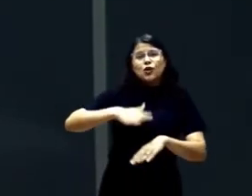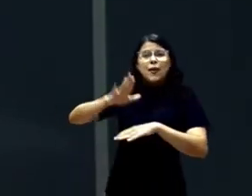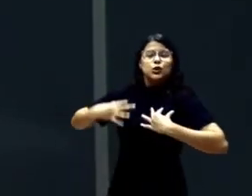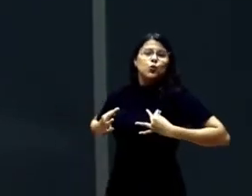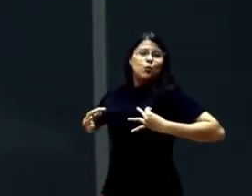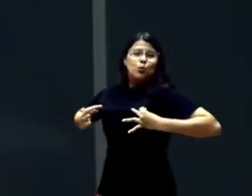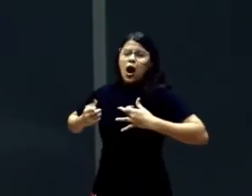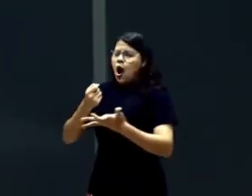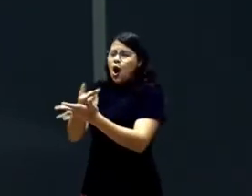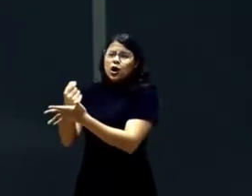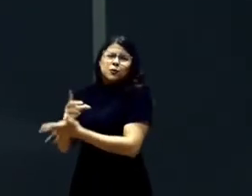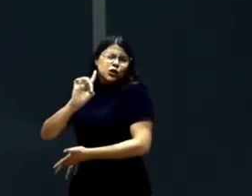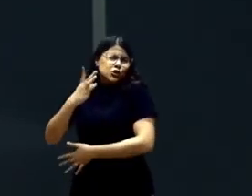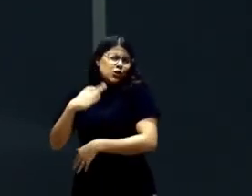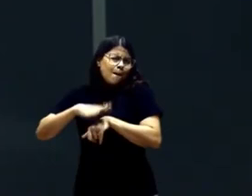roupa.